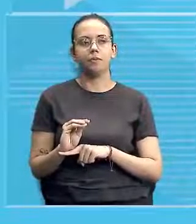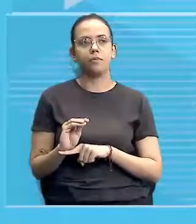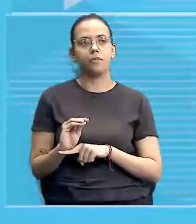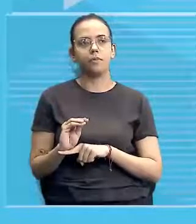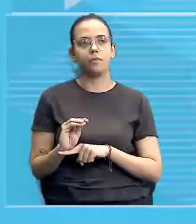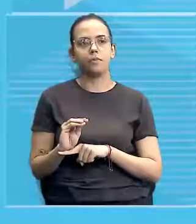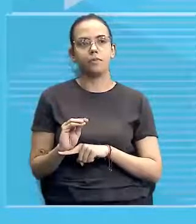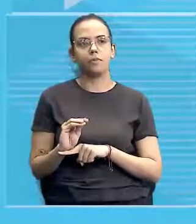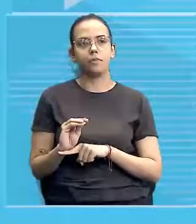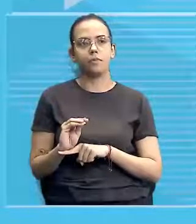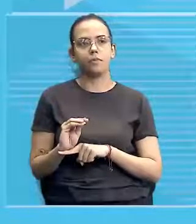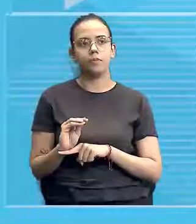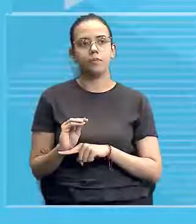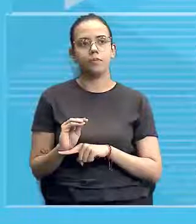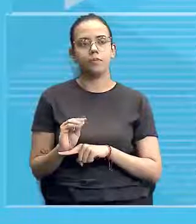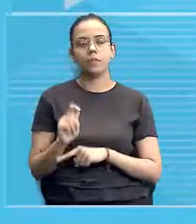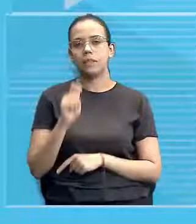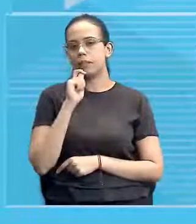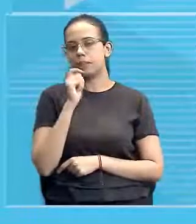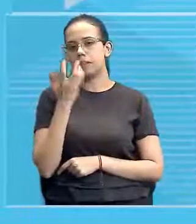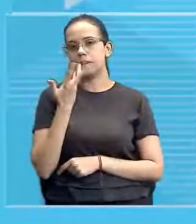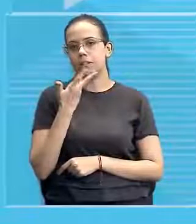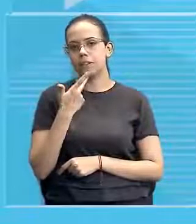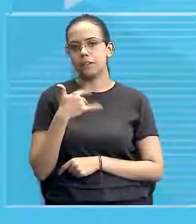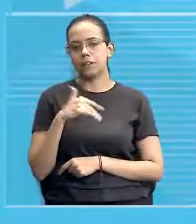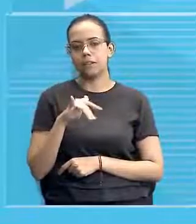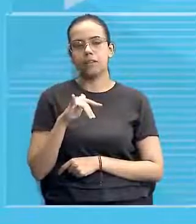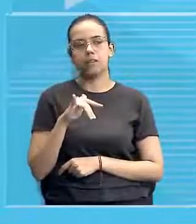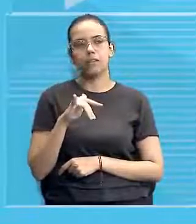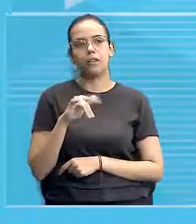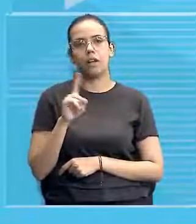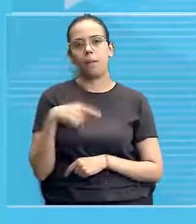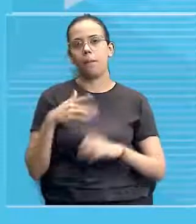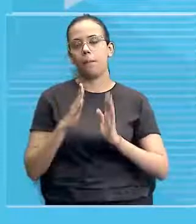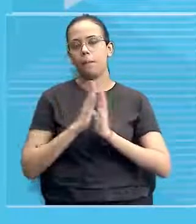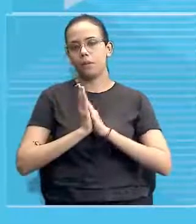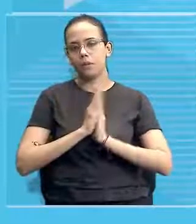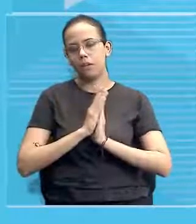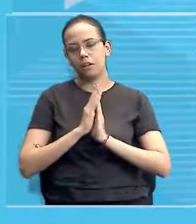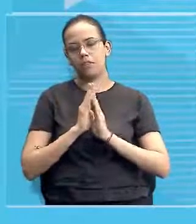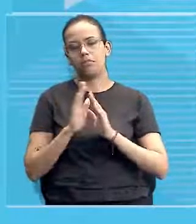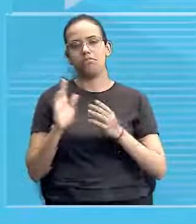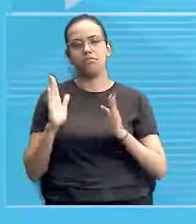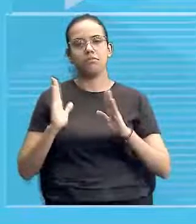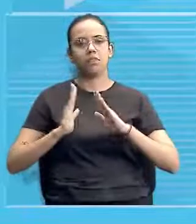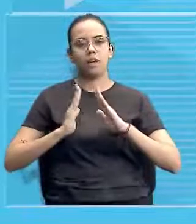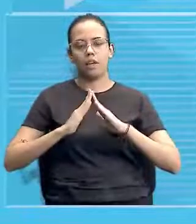Certo? Desde pequena. É bonequinha, é casinha.